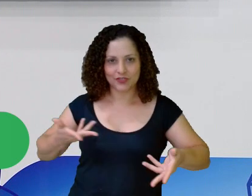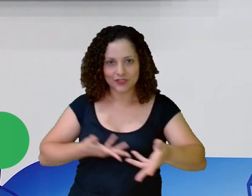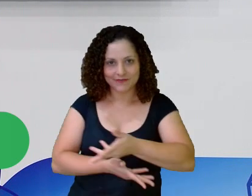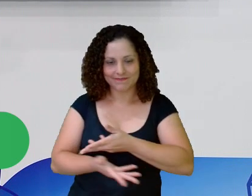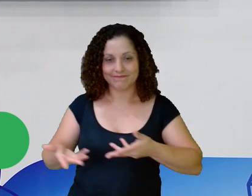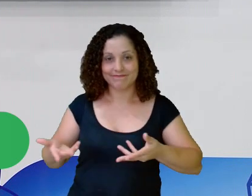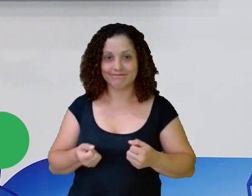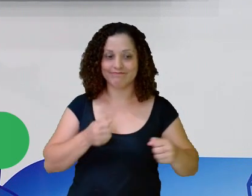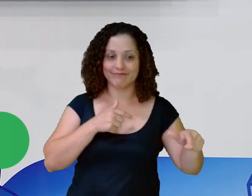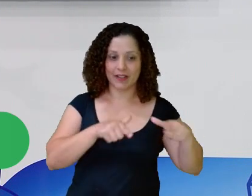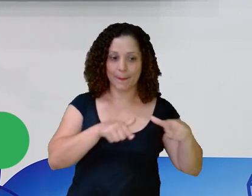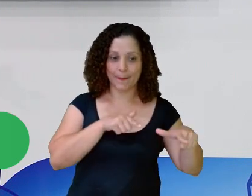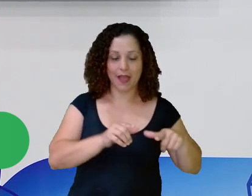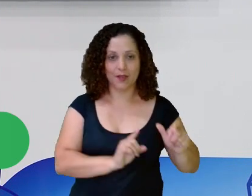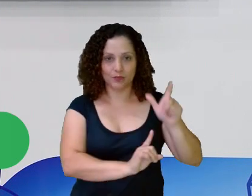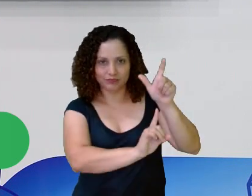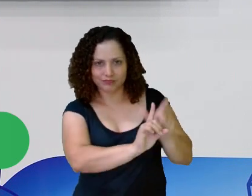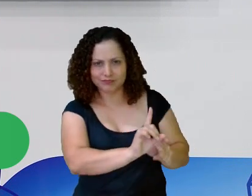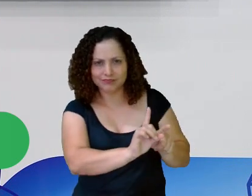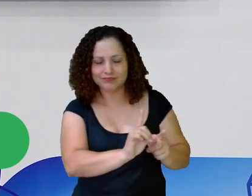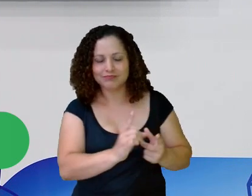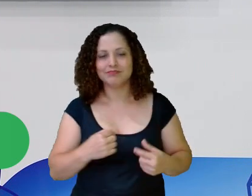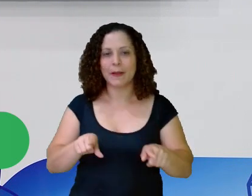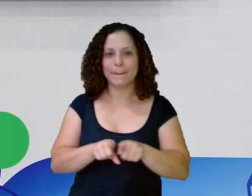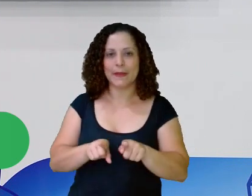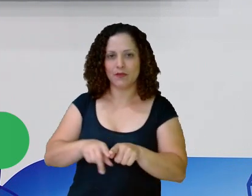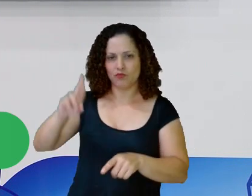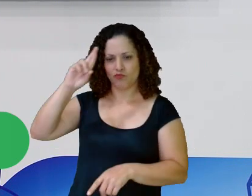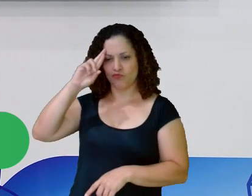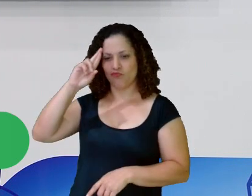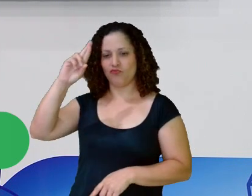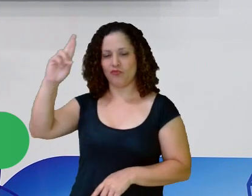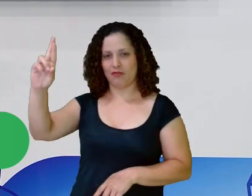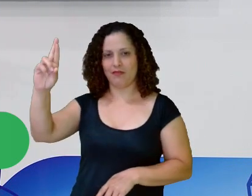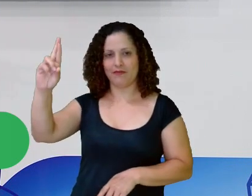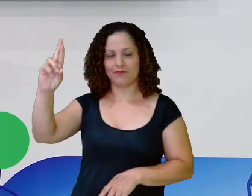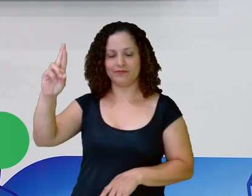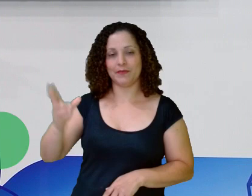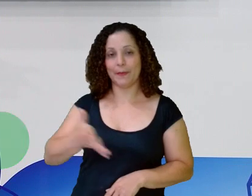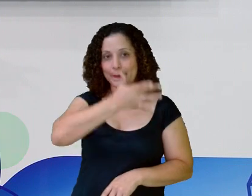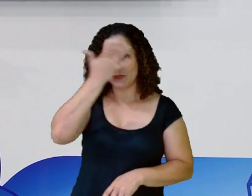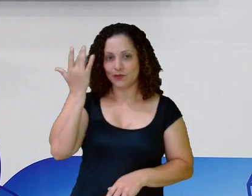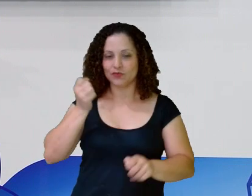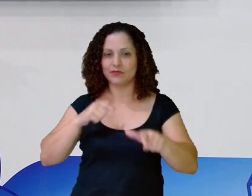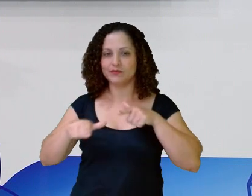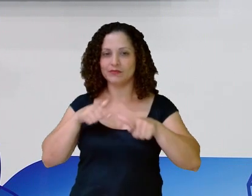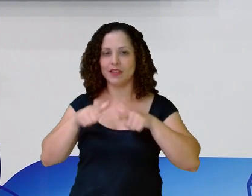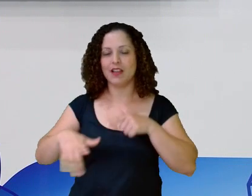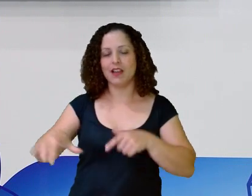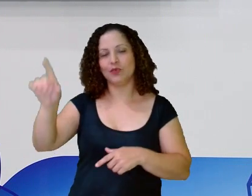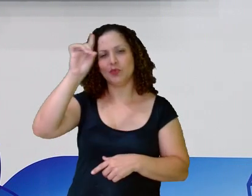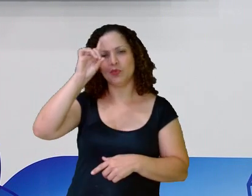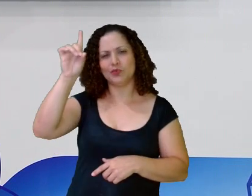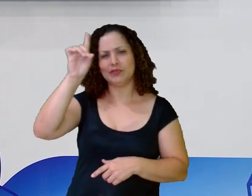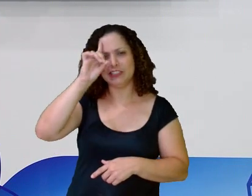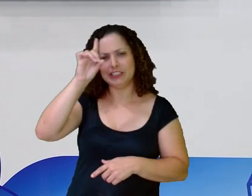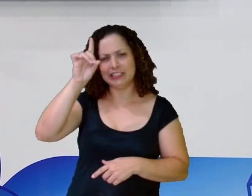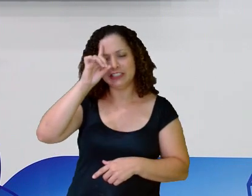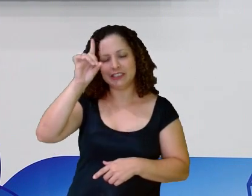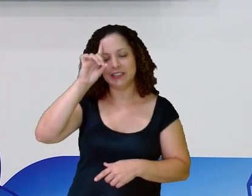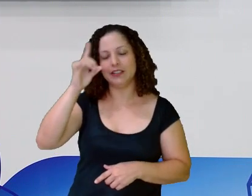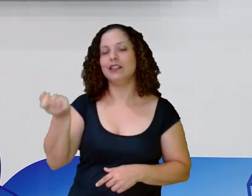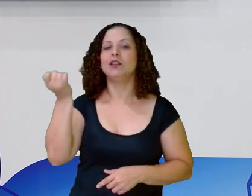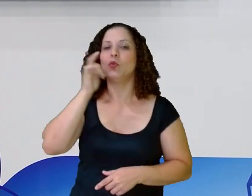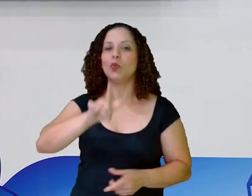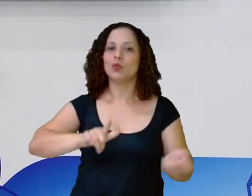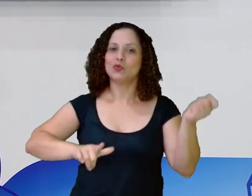entre trabalhador, entre os patrões, as pessoas que trabalham todos os dias para conseguir